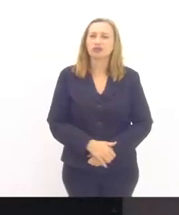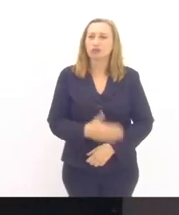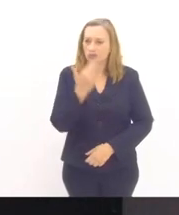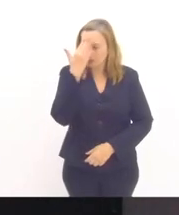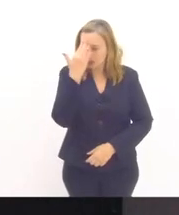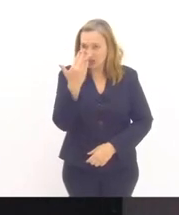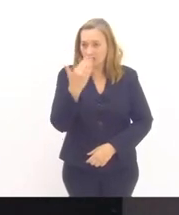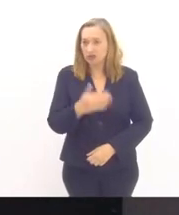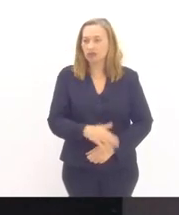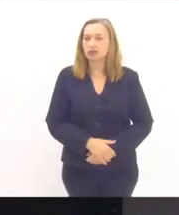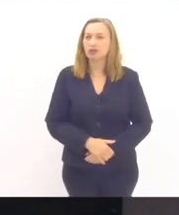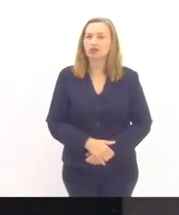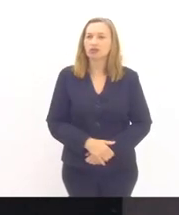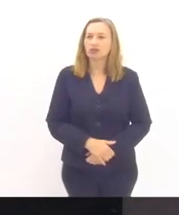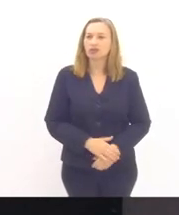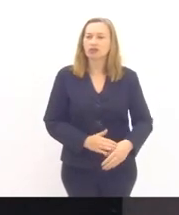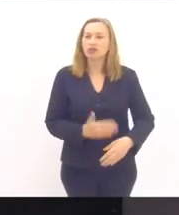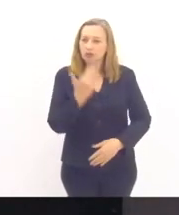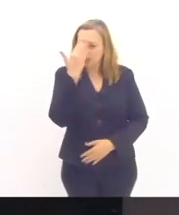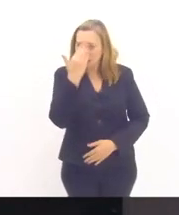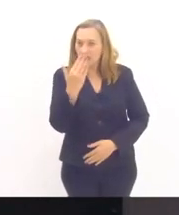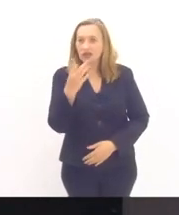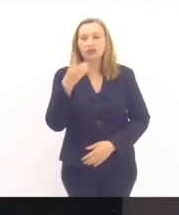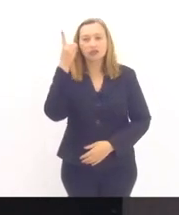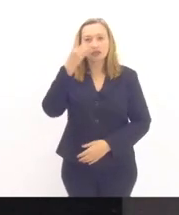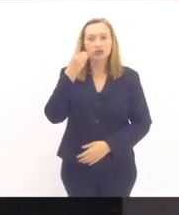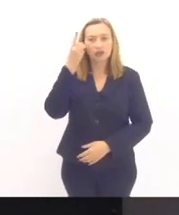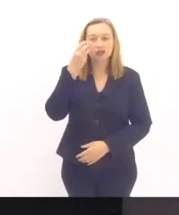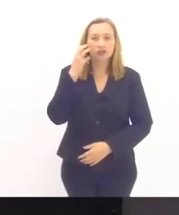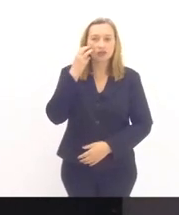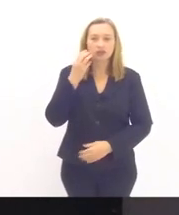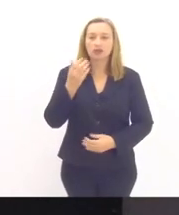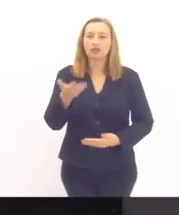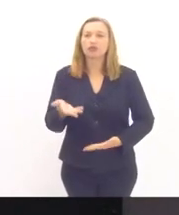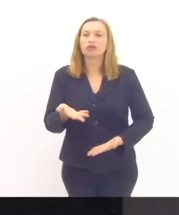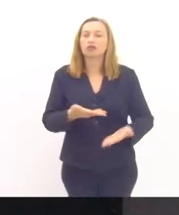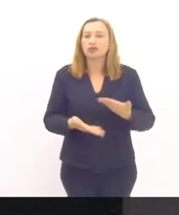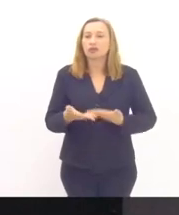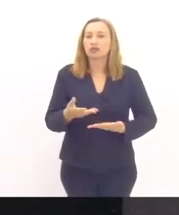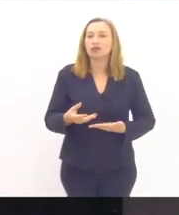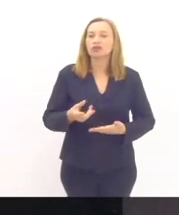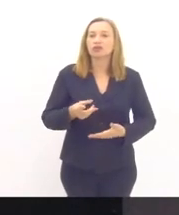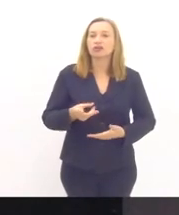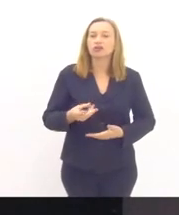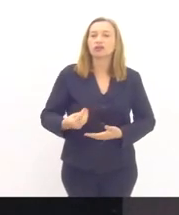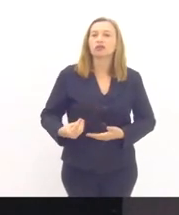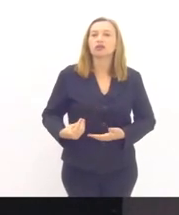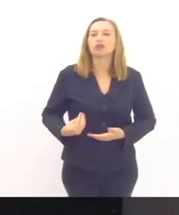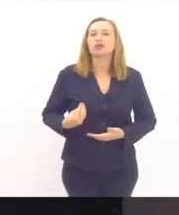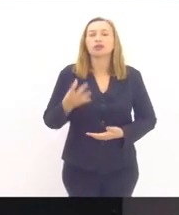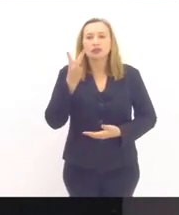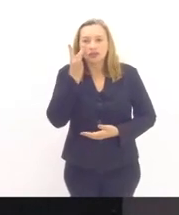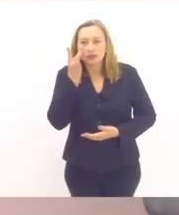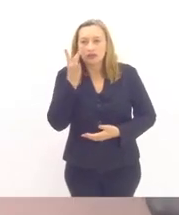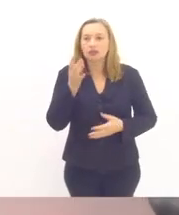Obrigado. Obrigado, deputado Valdeir Carneiro, parceiro sempre presente aqui nessa Comissão de Educação, da qual é